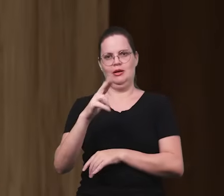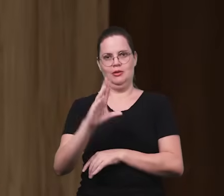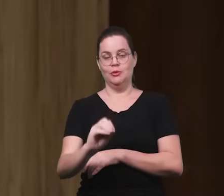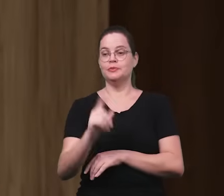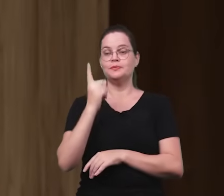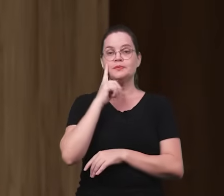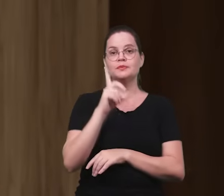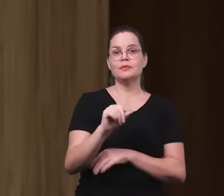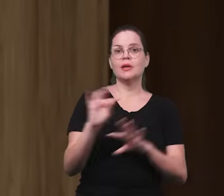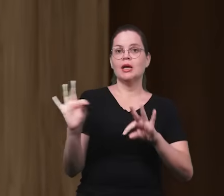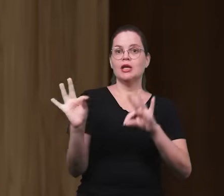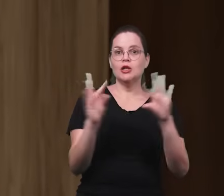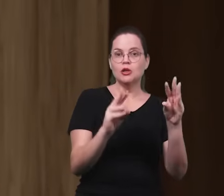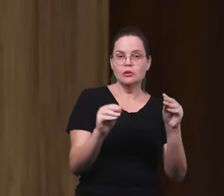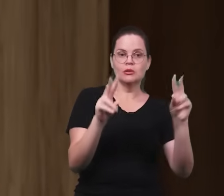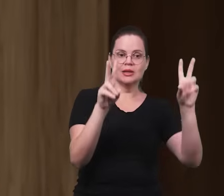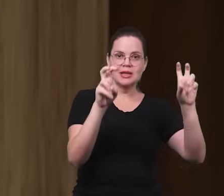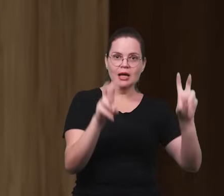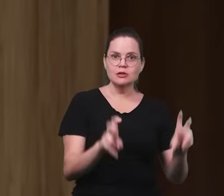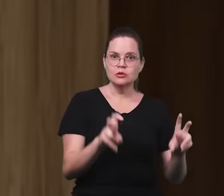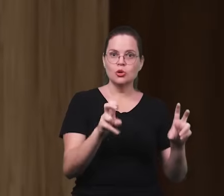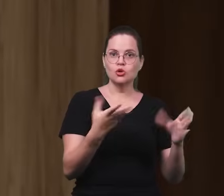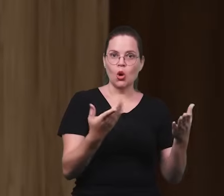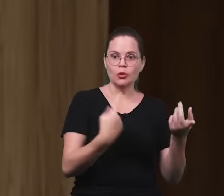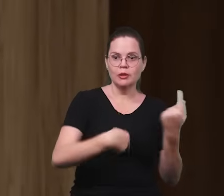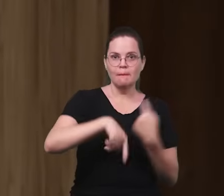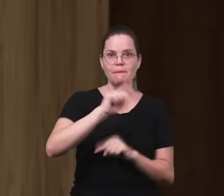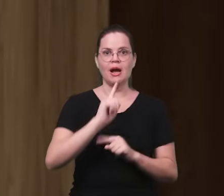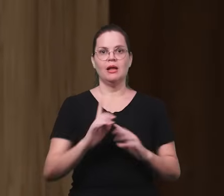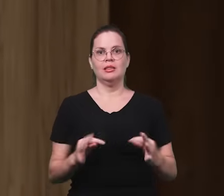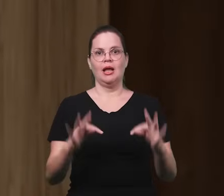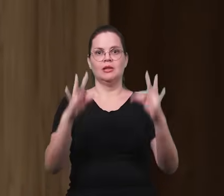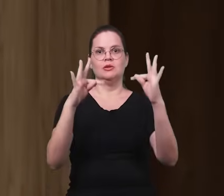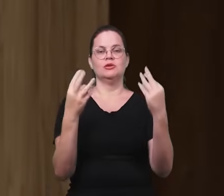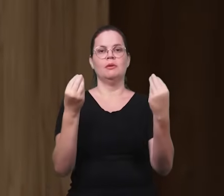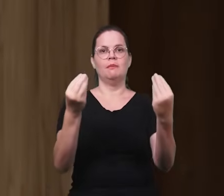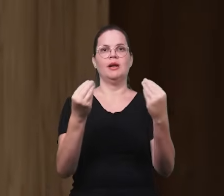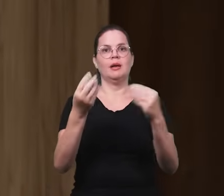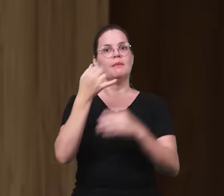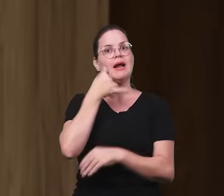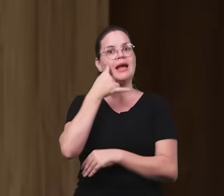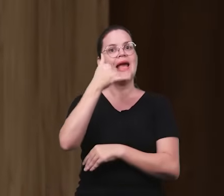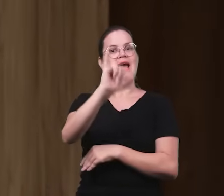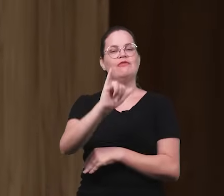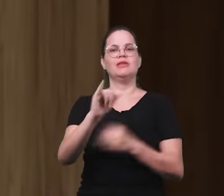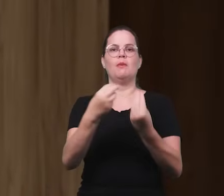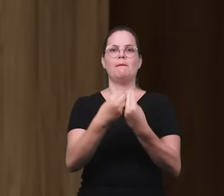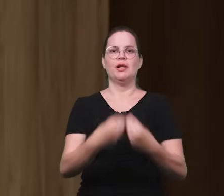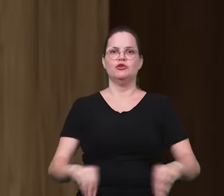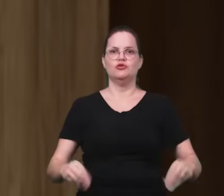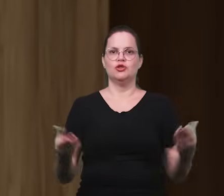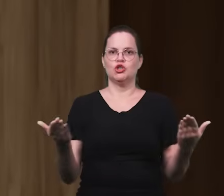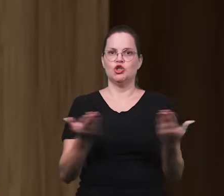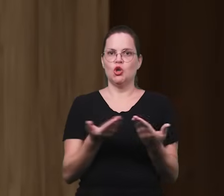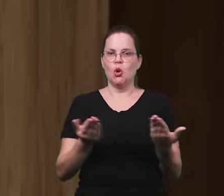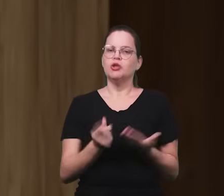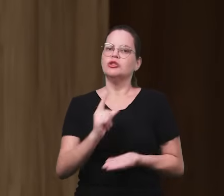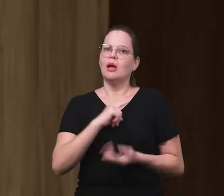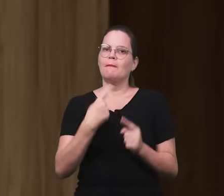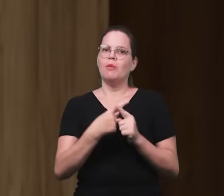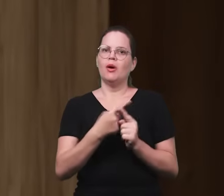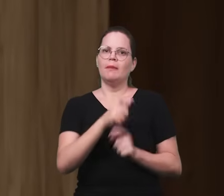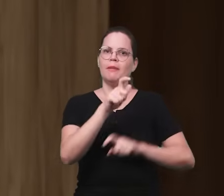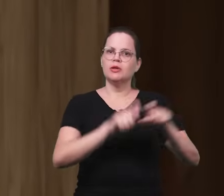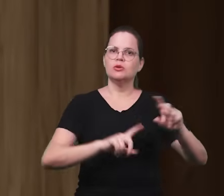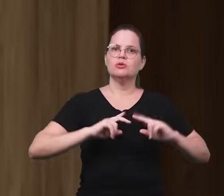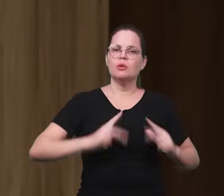transformado em tecnologias para mitigar hoje os grandes impactos que tem da intervenção humana e de muitas outras coisas,